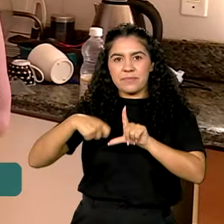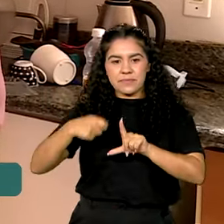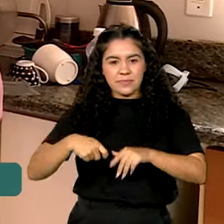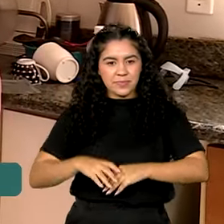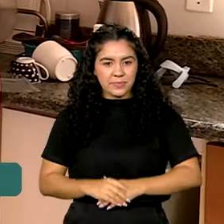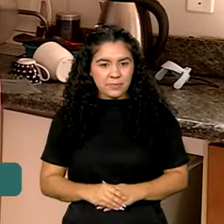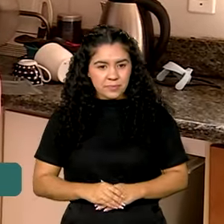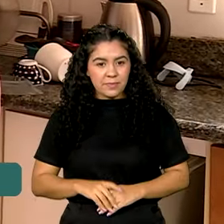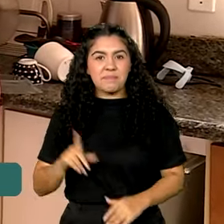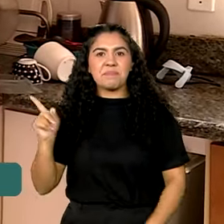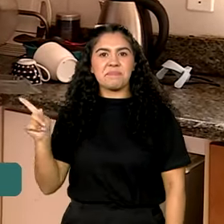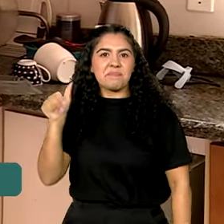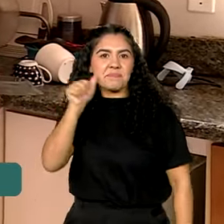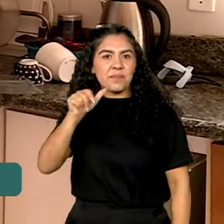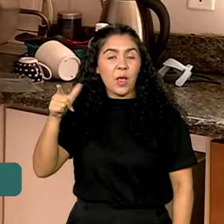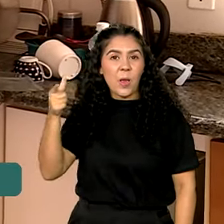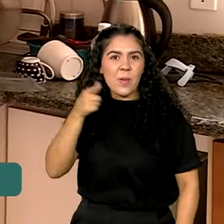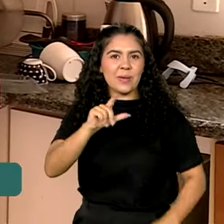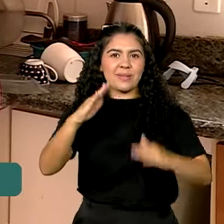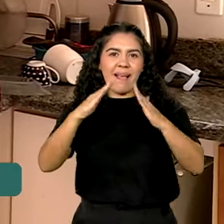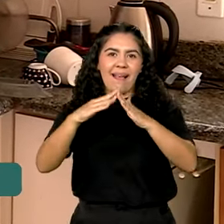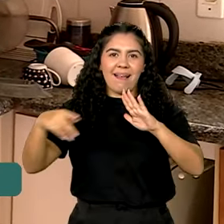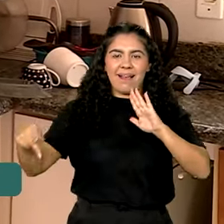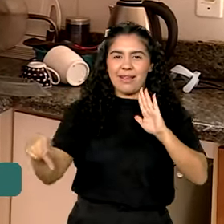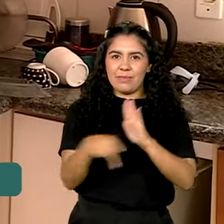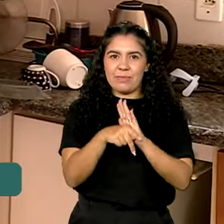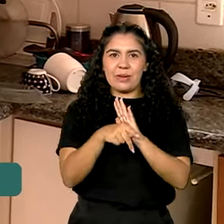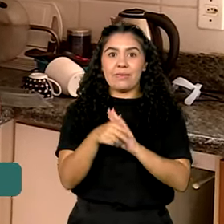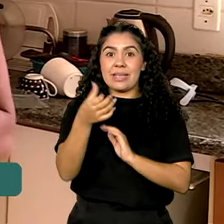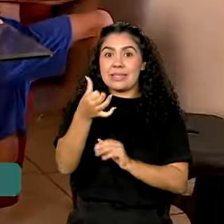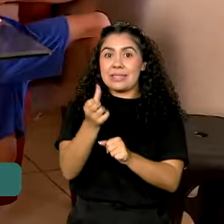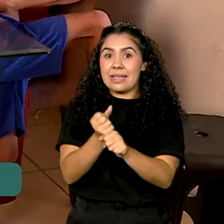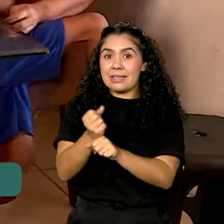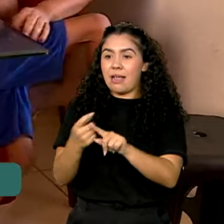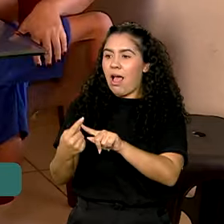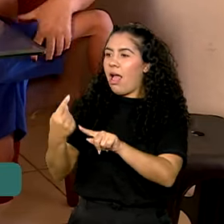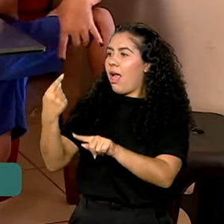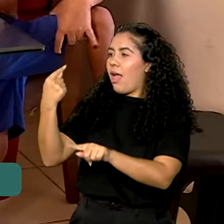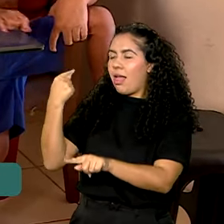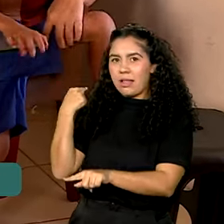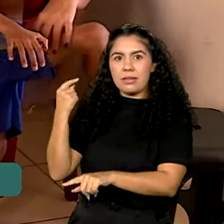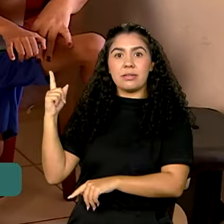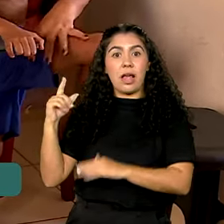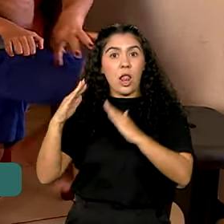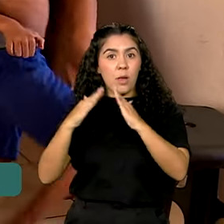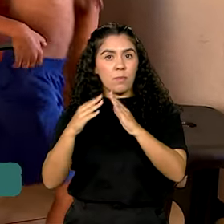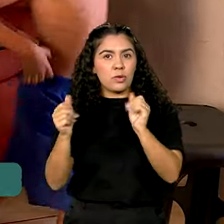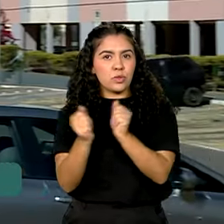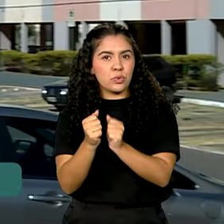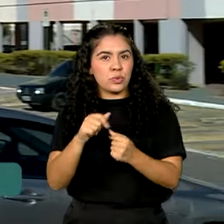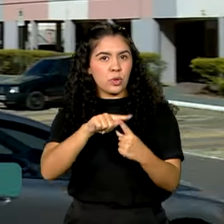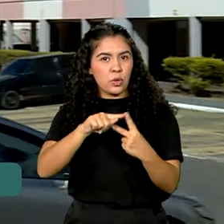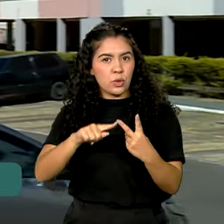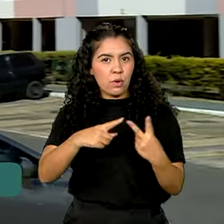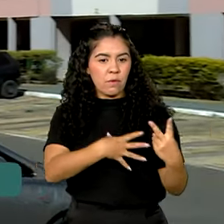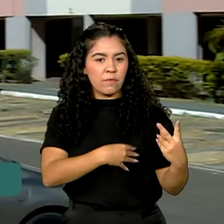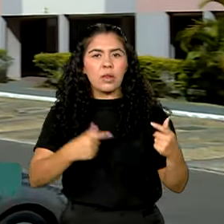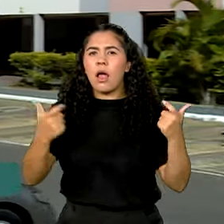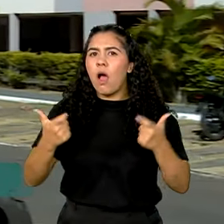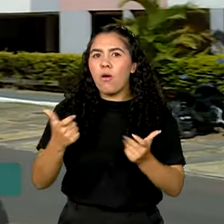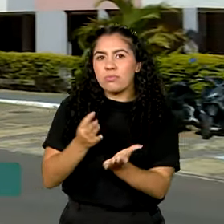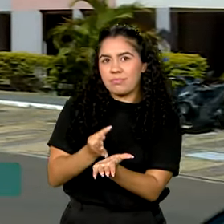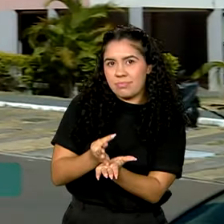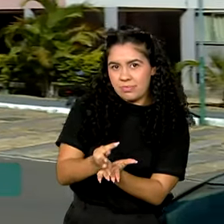Lelis realizou o sonho da casa própria há 6 anos ela mora com os dois filhos no Riacho